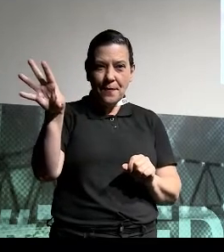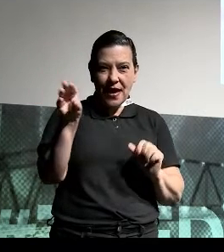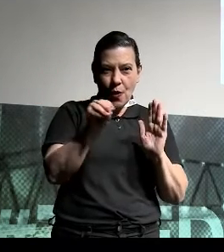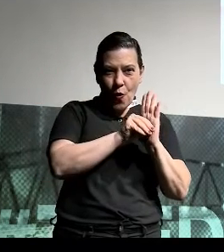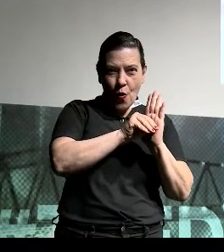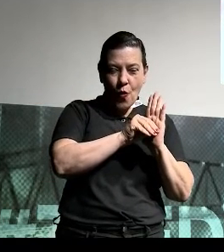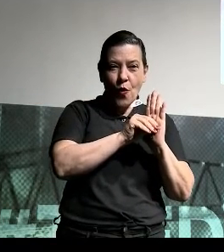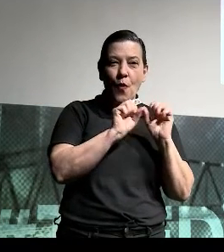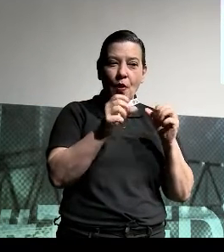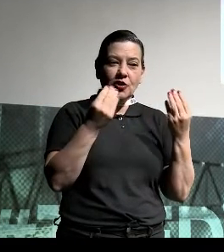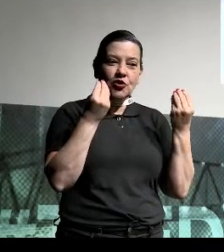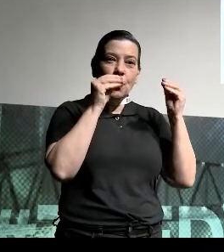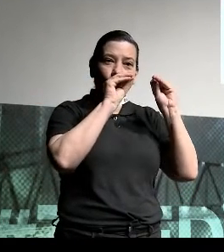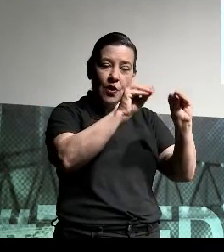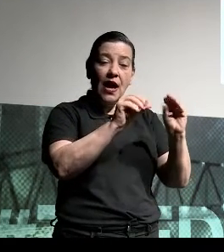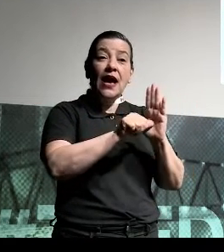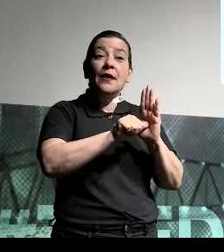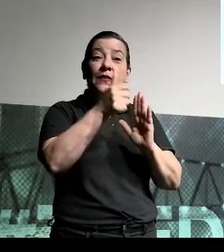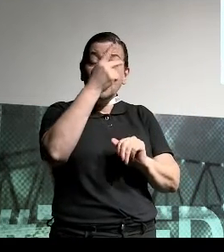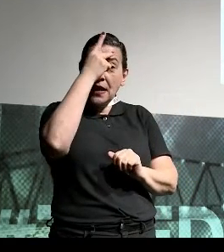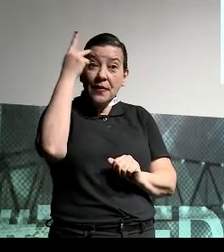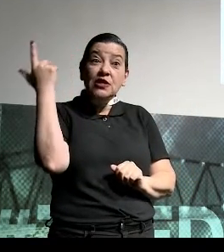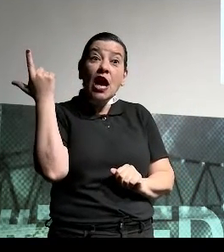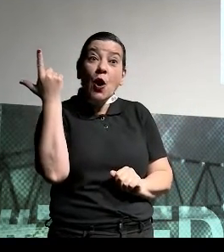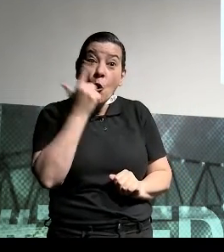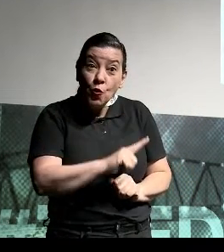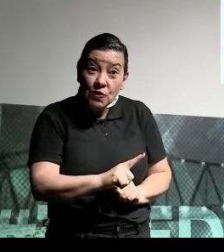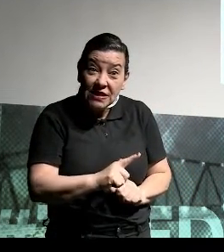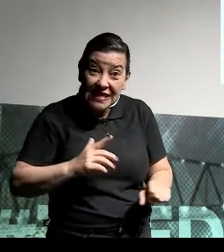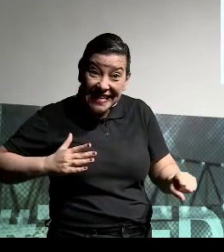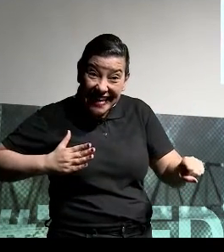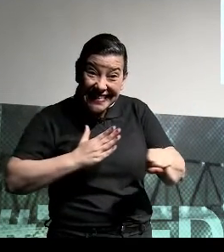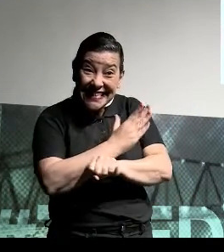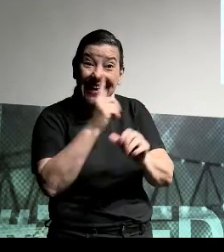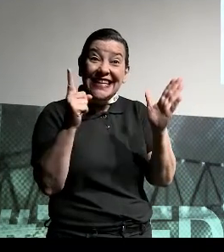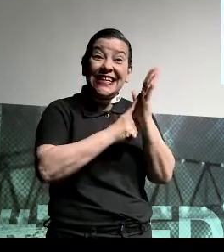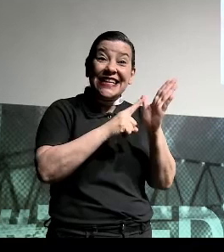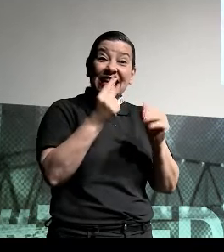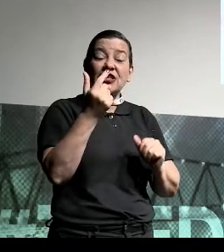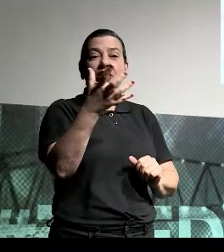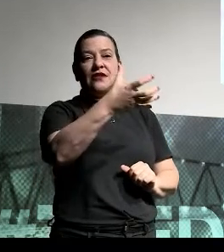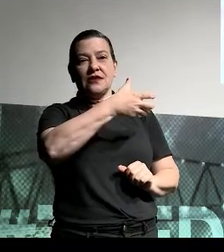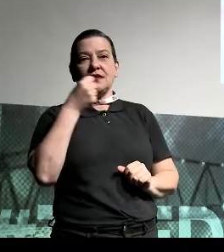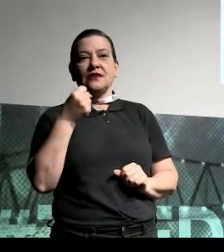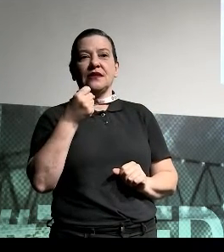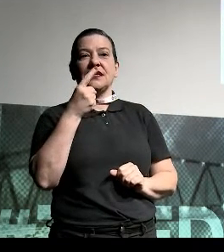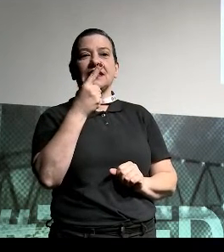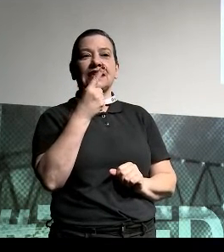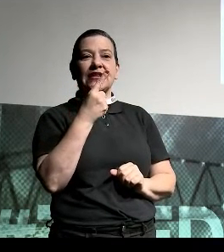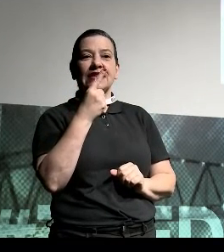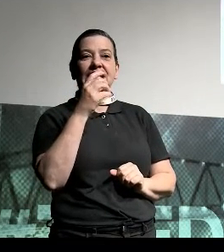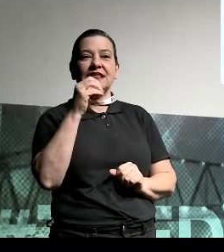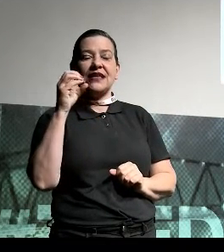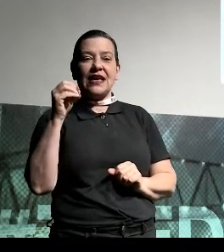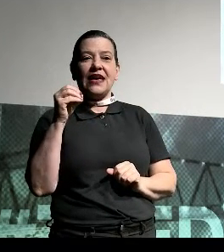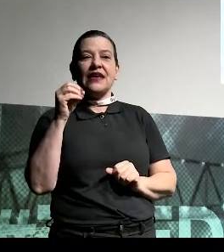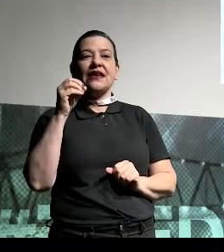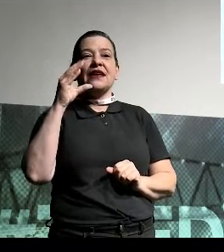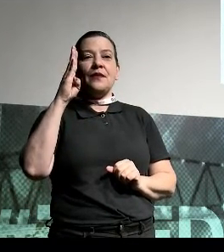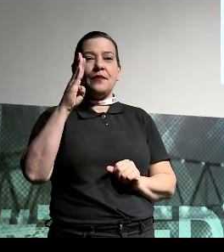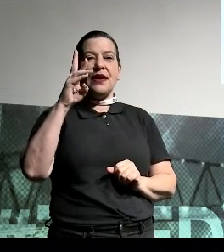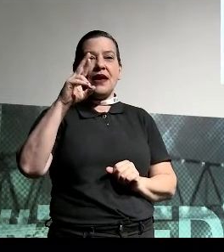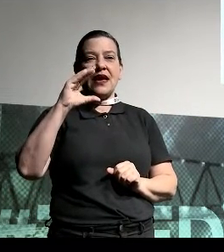e a primeira pessoa, no caso, que conseguir colocar e clicar em resgatar, vai conseguir ganhar 100 BRLCs para depois usar em